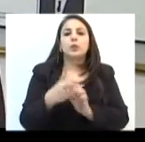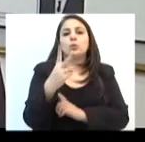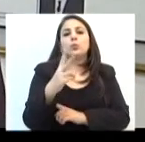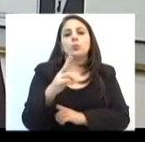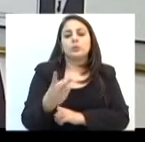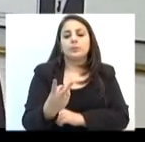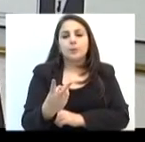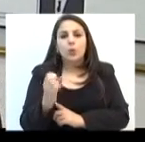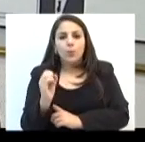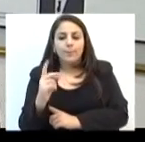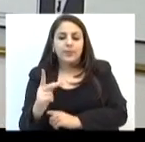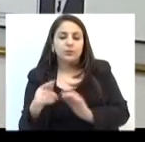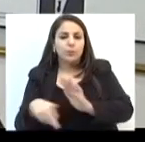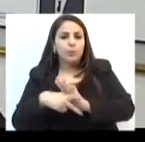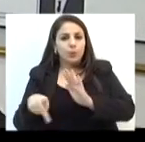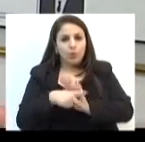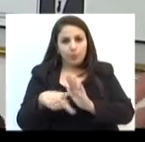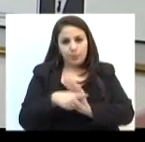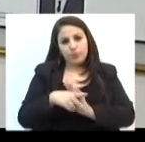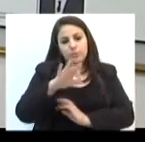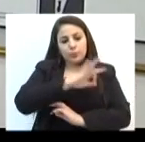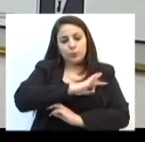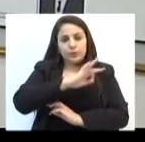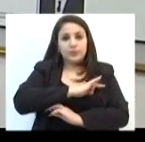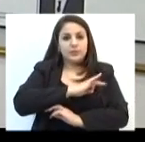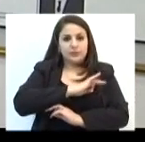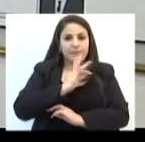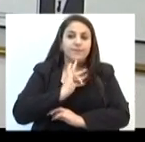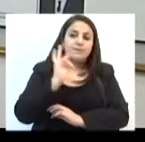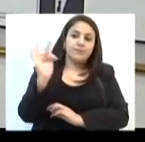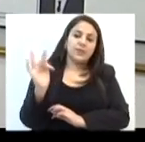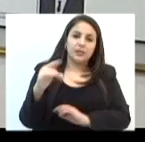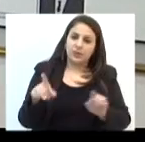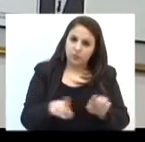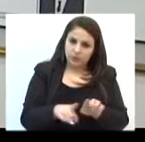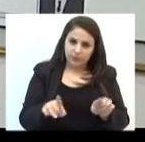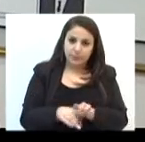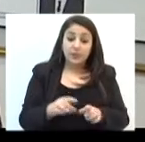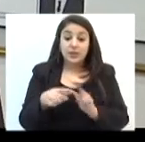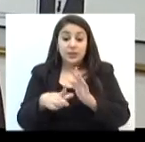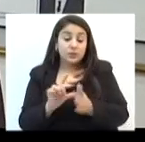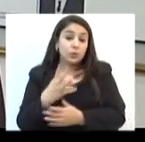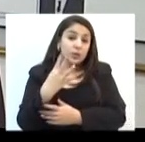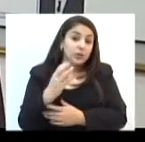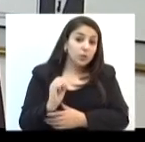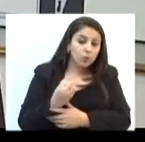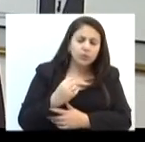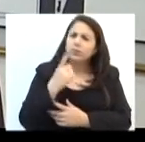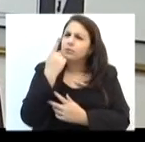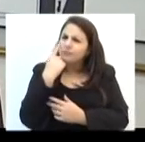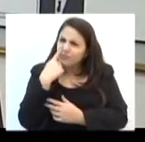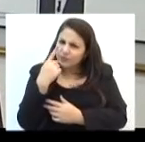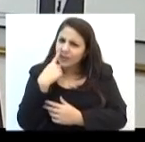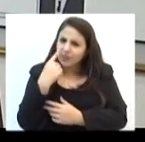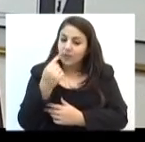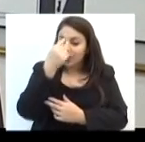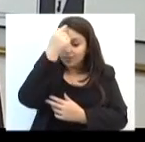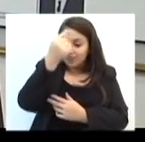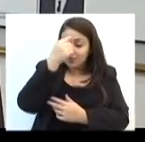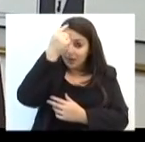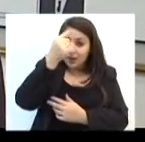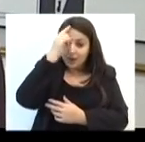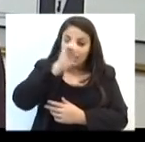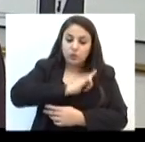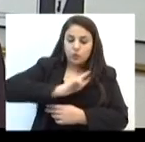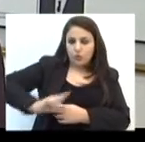2 mil operações da Polícia Federal, sendo que antes foram 48 apenas, né? Então aí dá para ver a intenção do governo atual, que